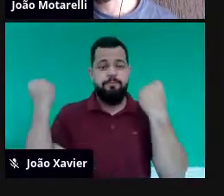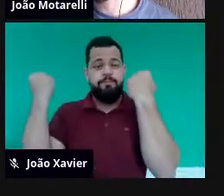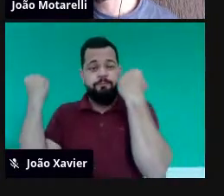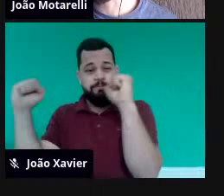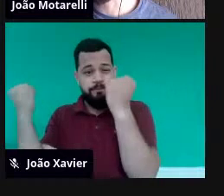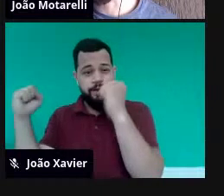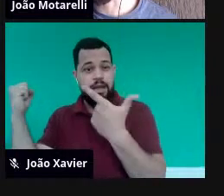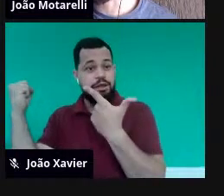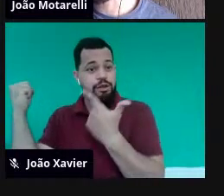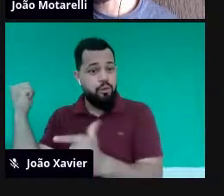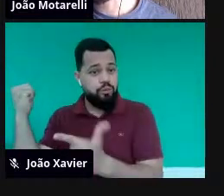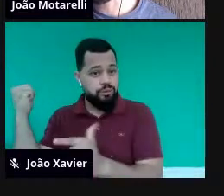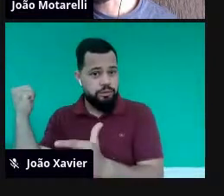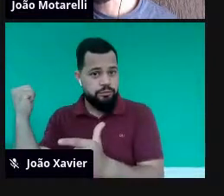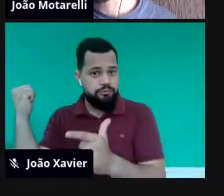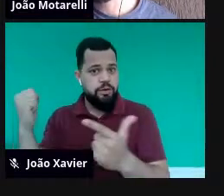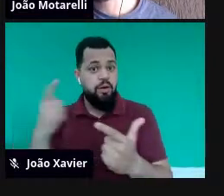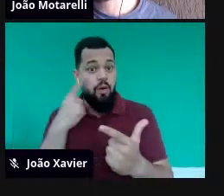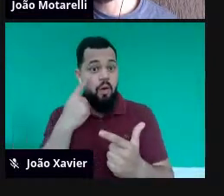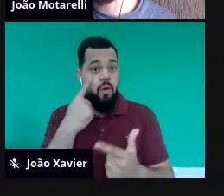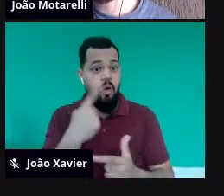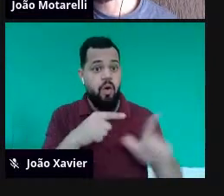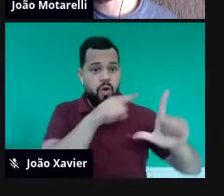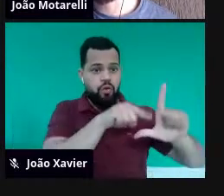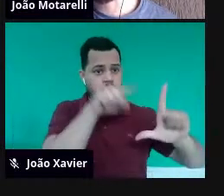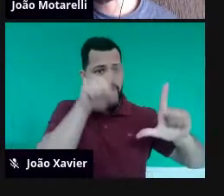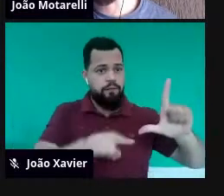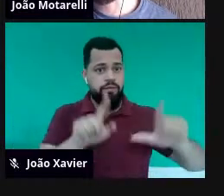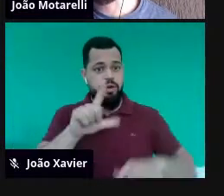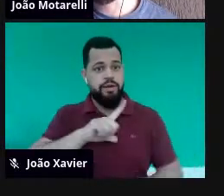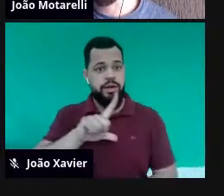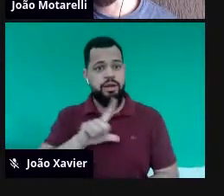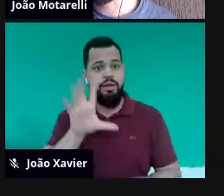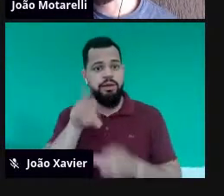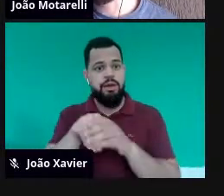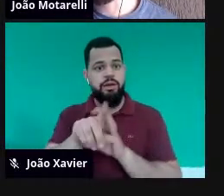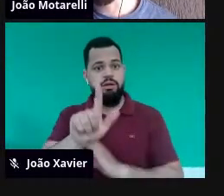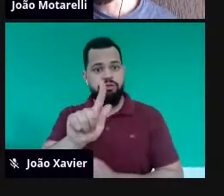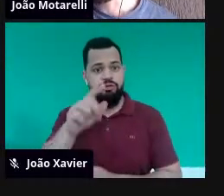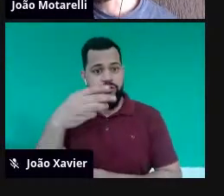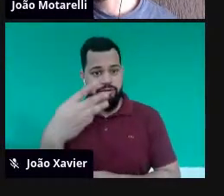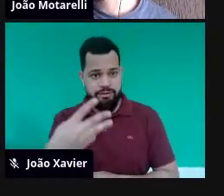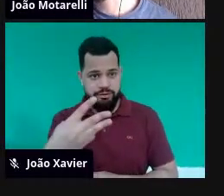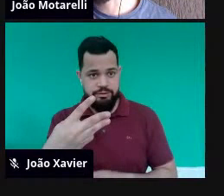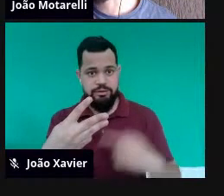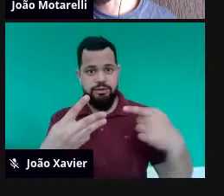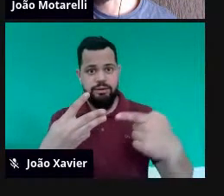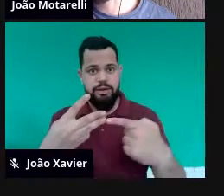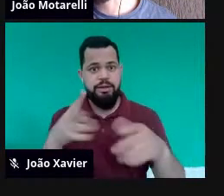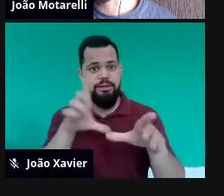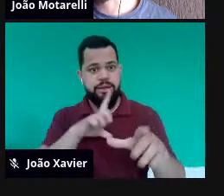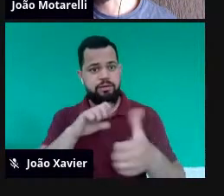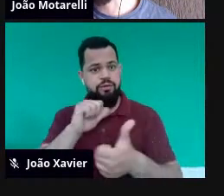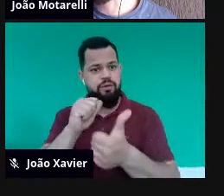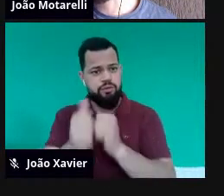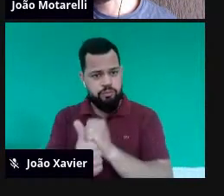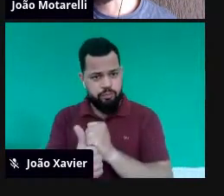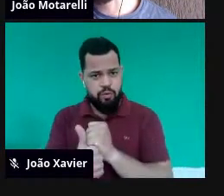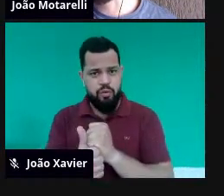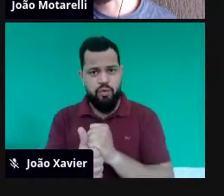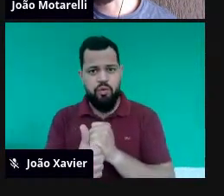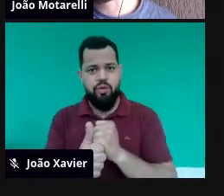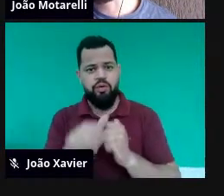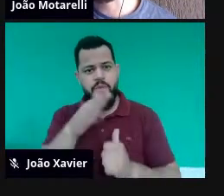a gente tem aqui o G3, né? Dentro do G3, a gente tem esportes estéticos, e aí a gente vê a variação aqui de 0